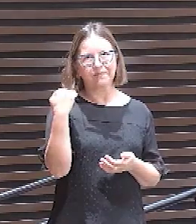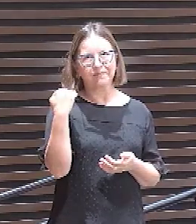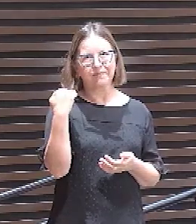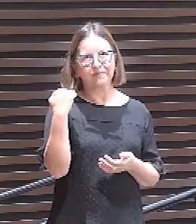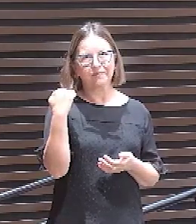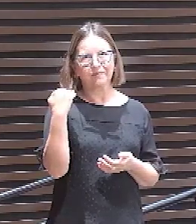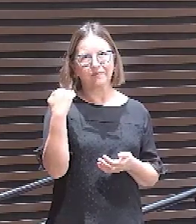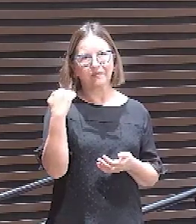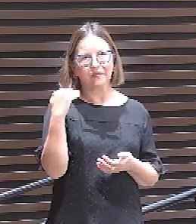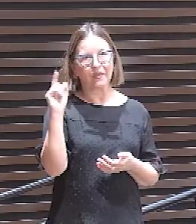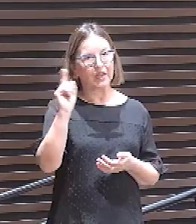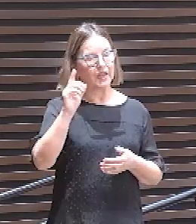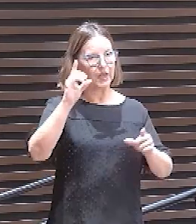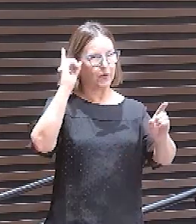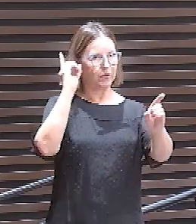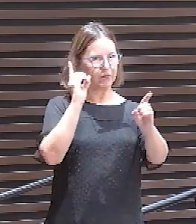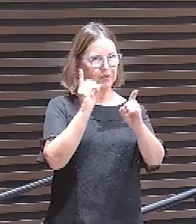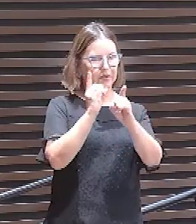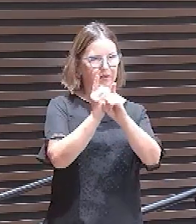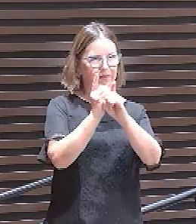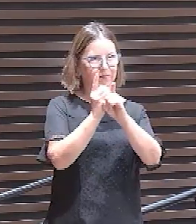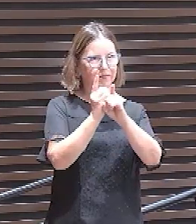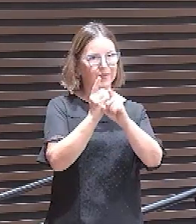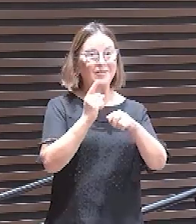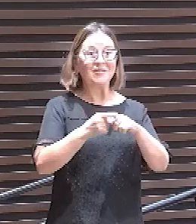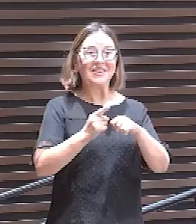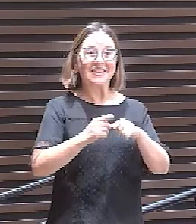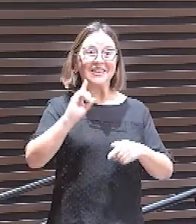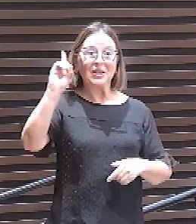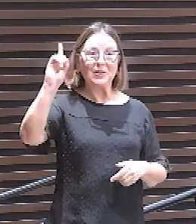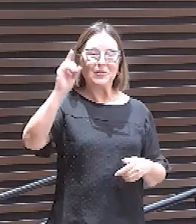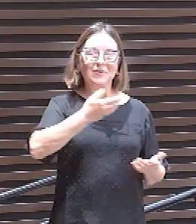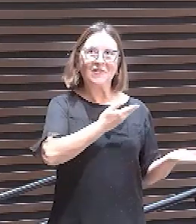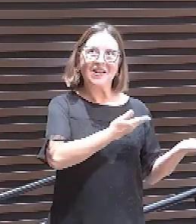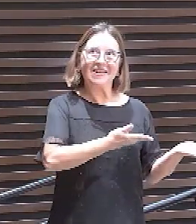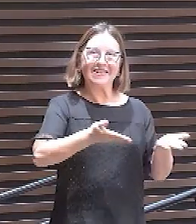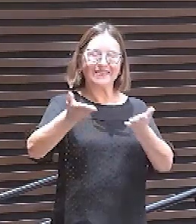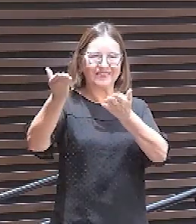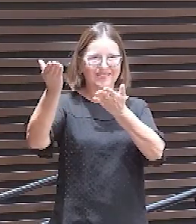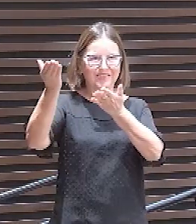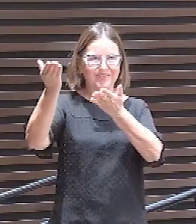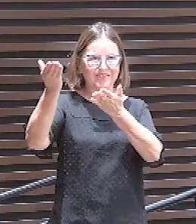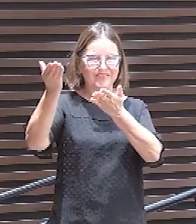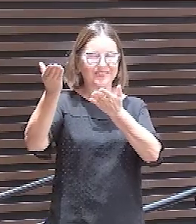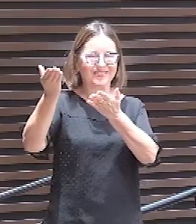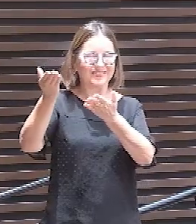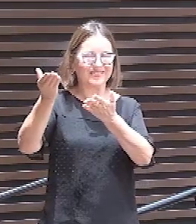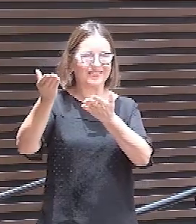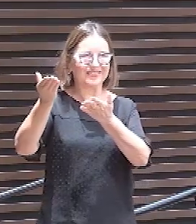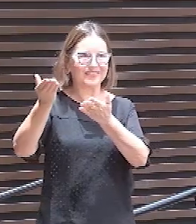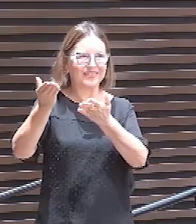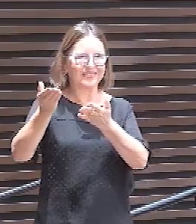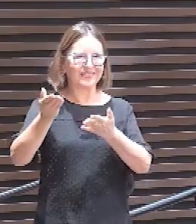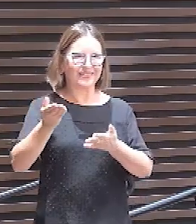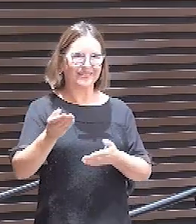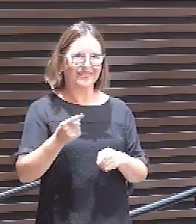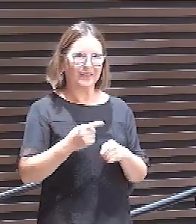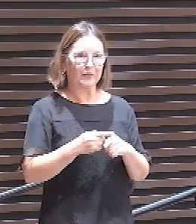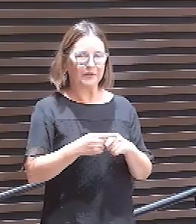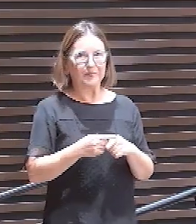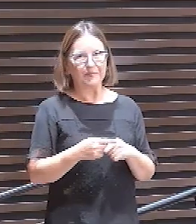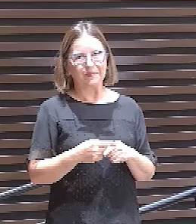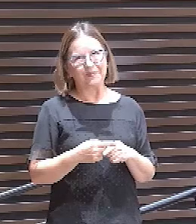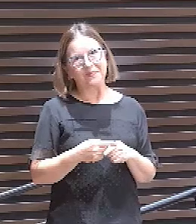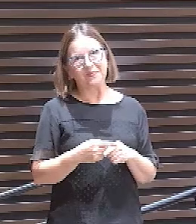Não foi achado porque Deus o trasladara, pois antes da